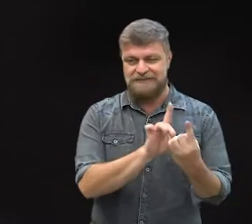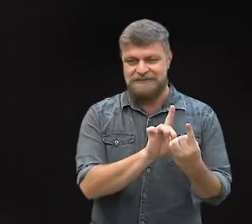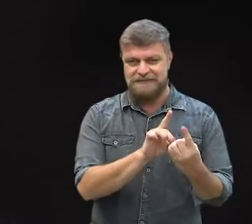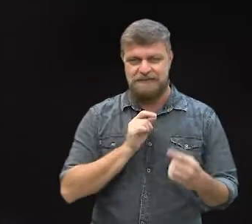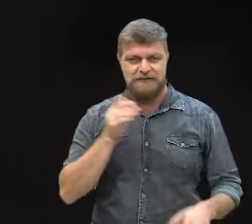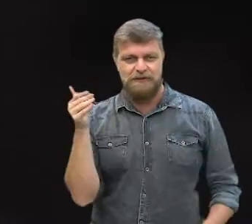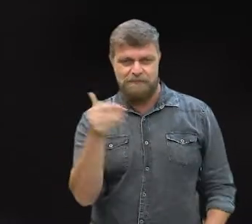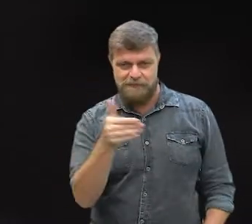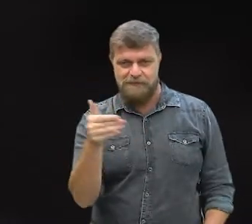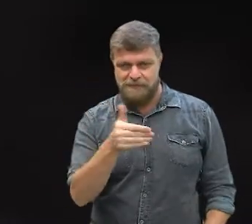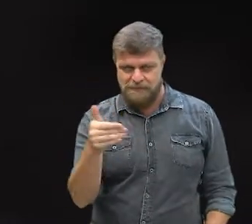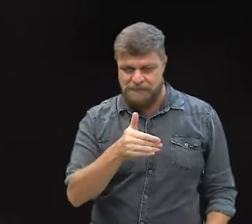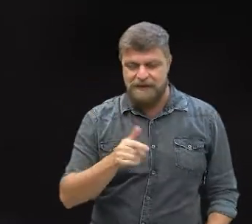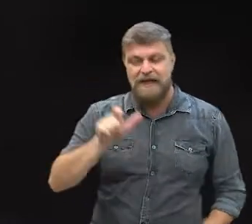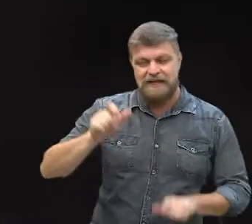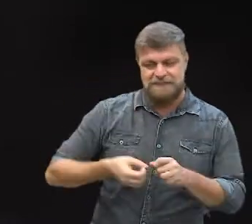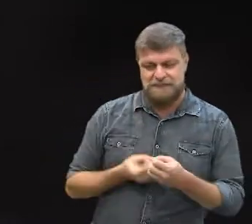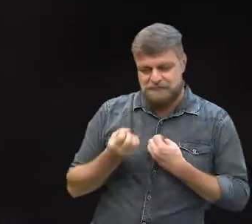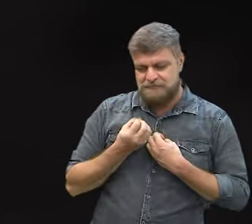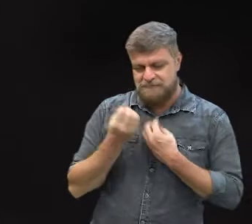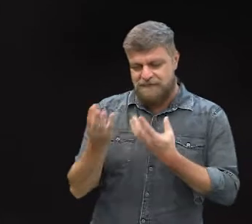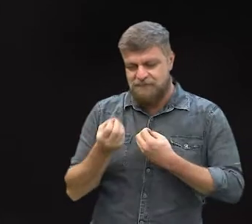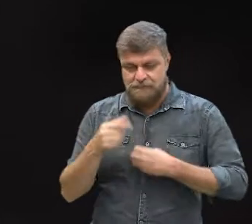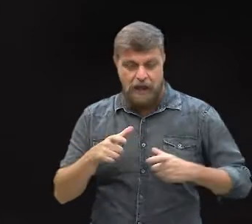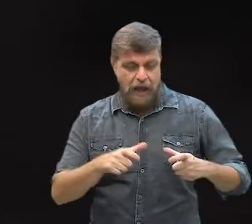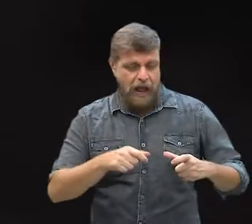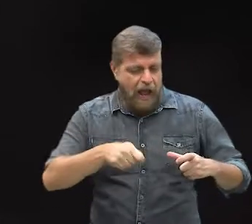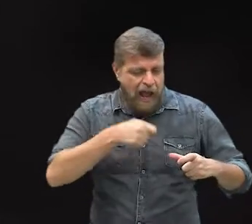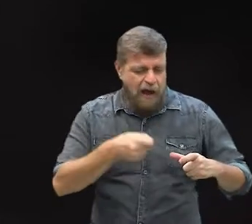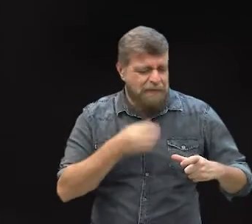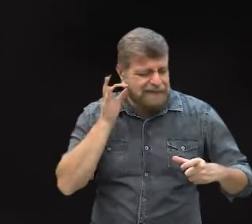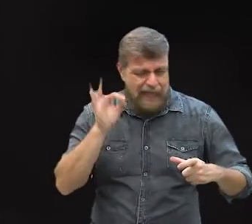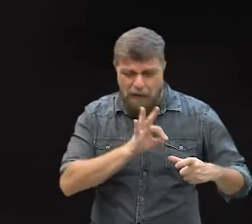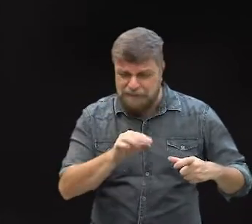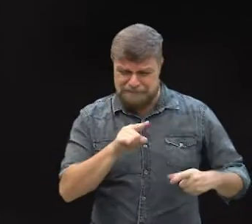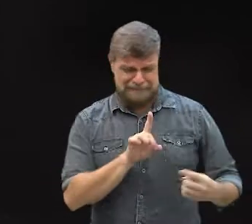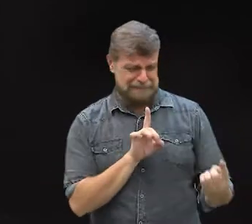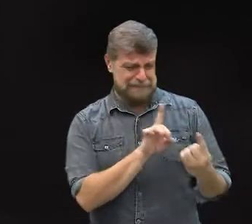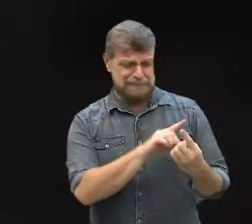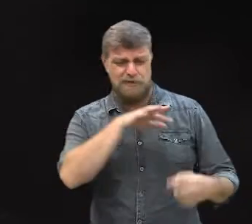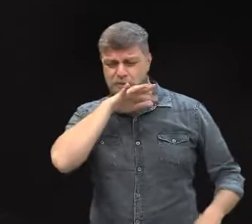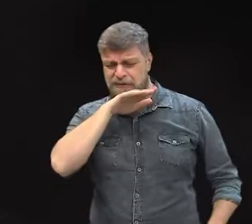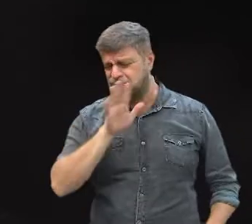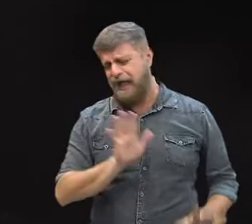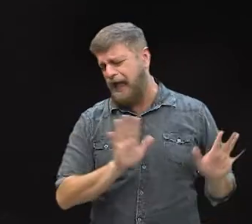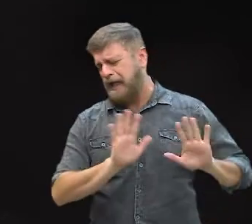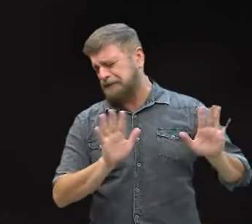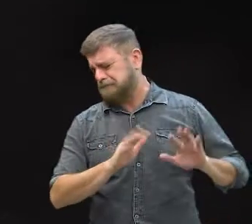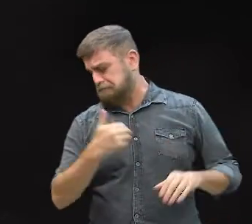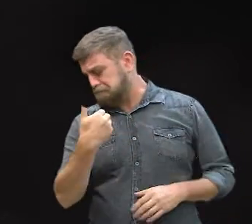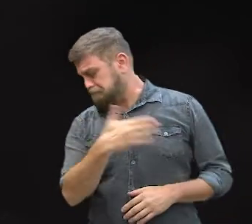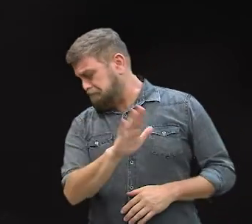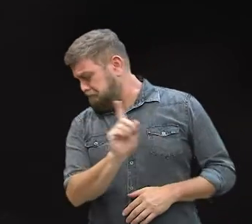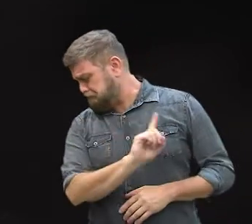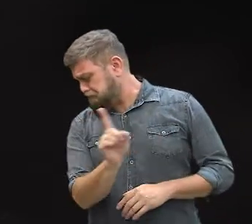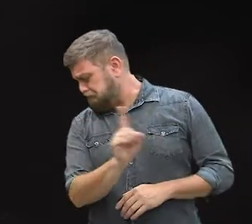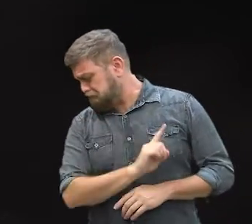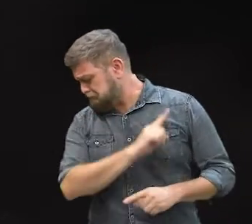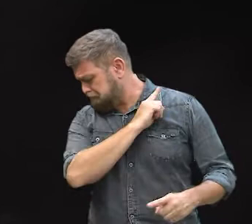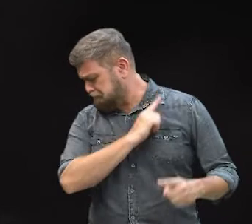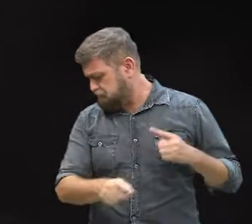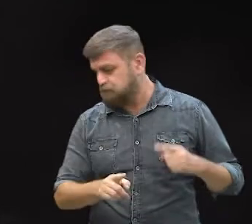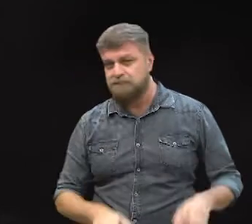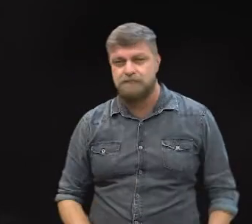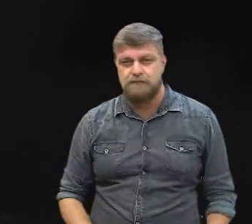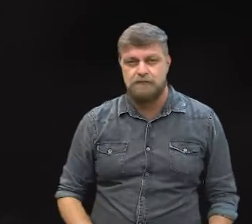local. Muita gente falava isso, né? Outros, a comida é ótima, mas eu sou tão mal atendido que eu nunca vou. Esse modelo